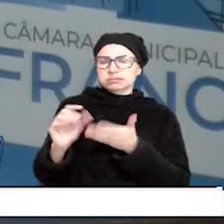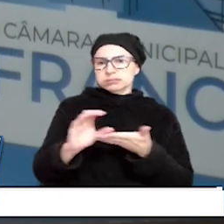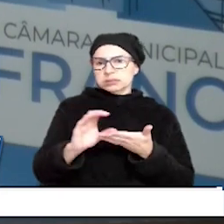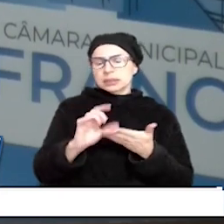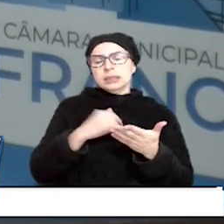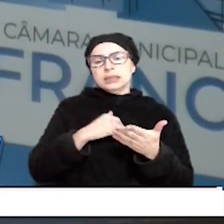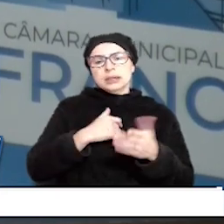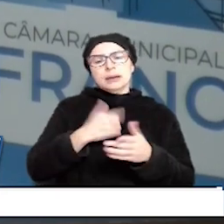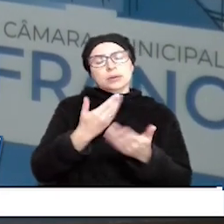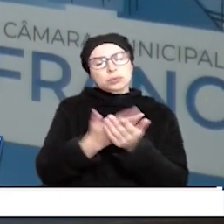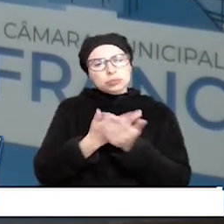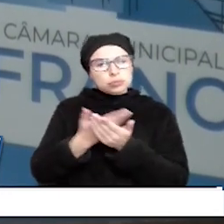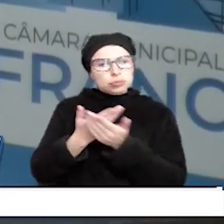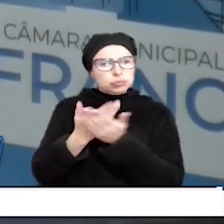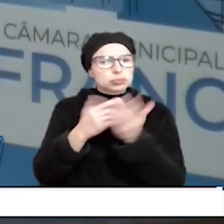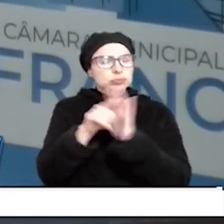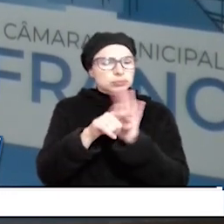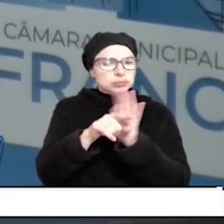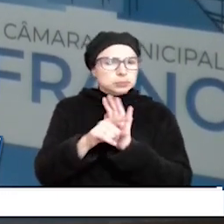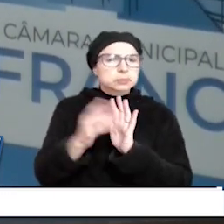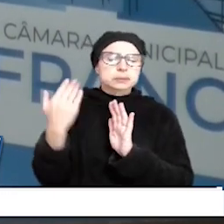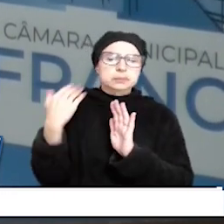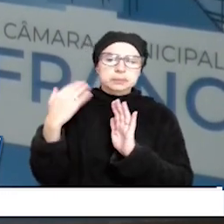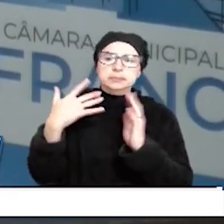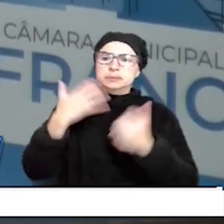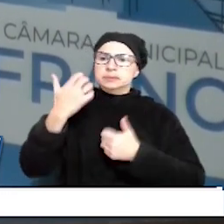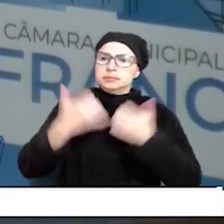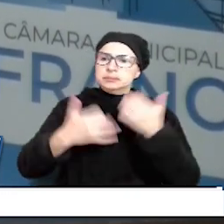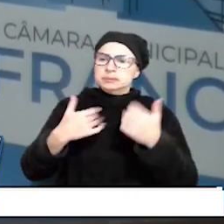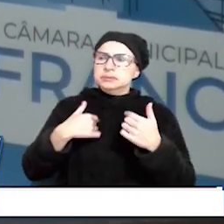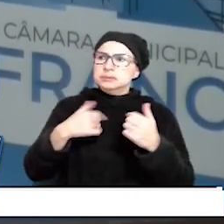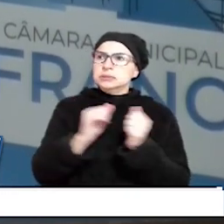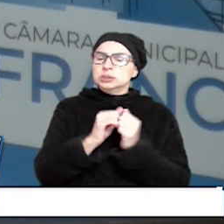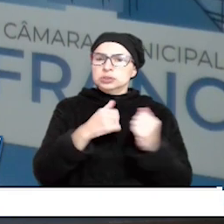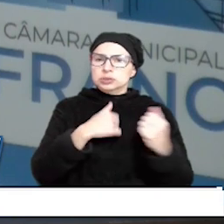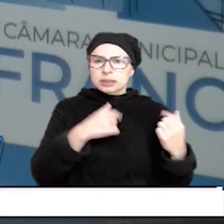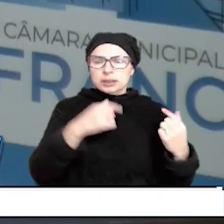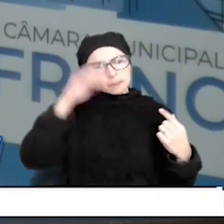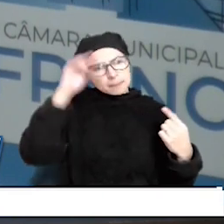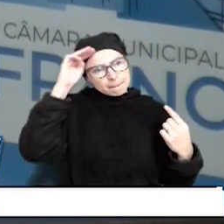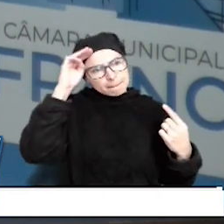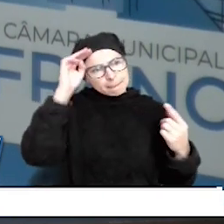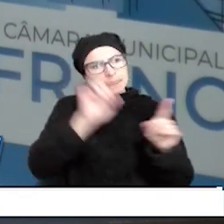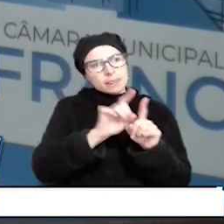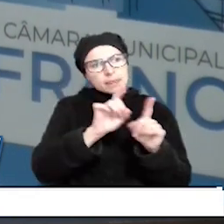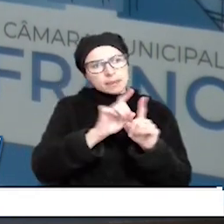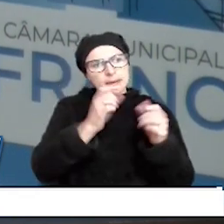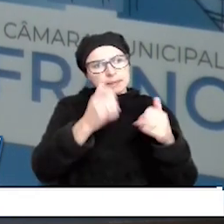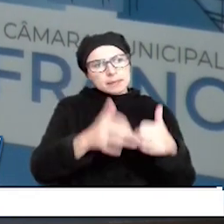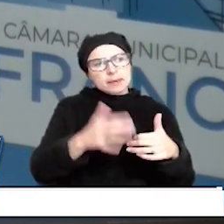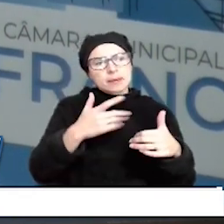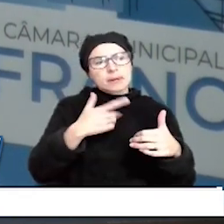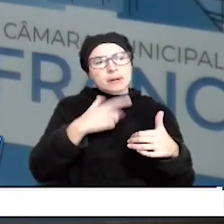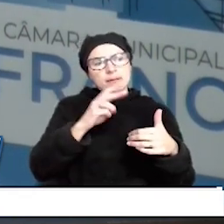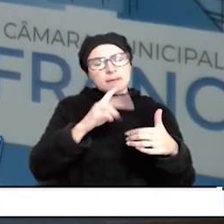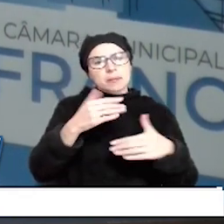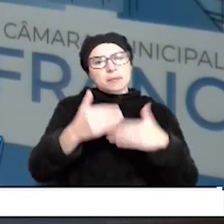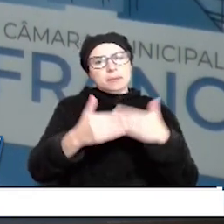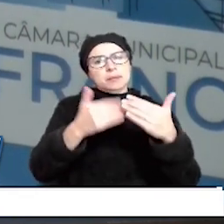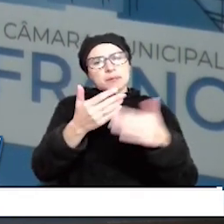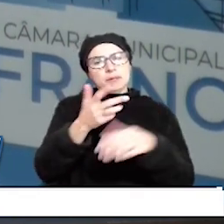feito, estudado bastante. Nós até falamos, eu e o vereador Tide, sobre... nós já vamos desenvolver um